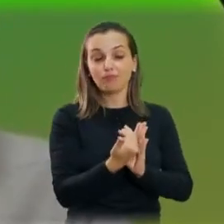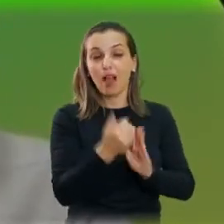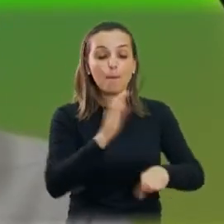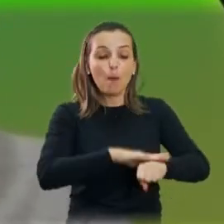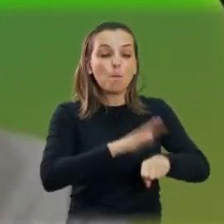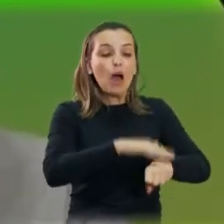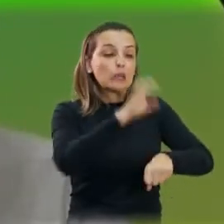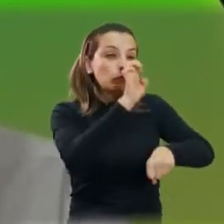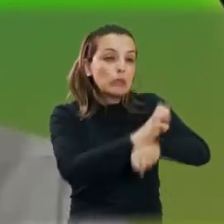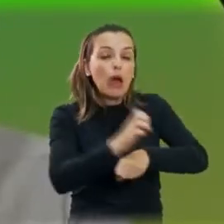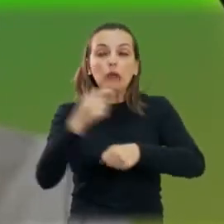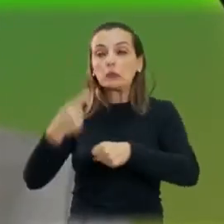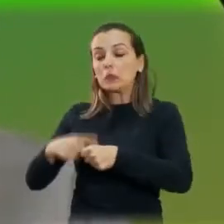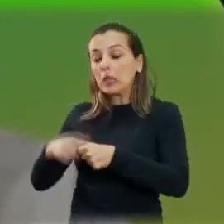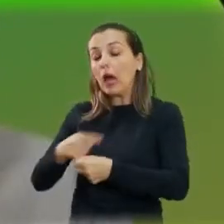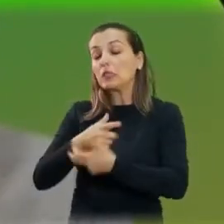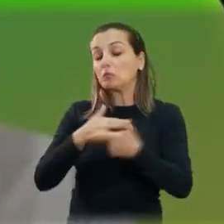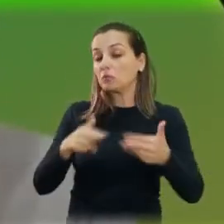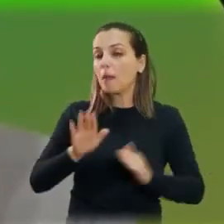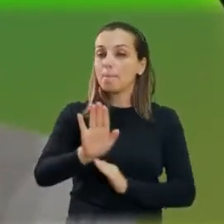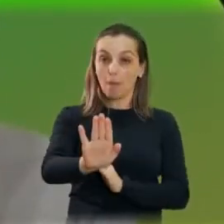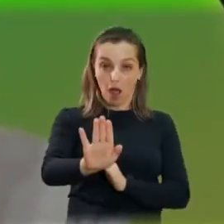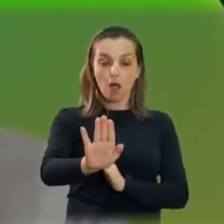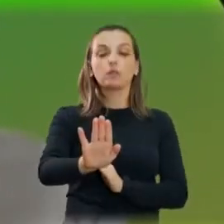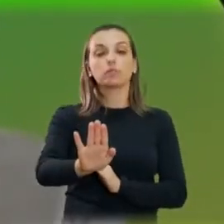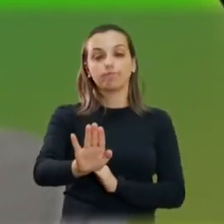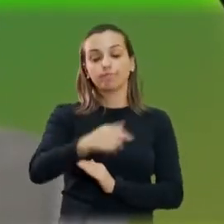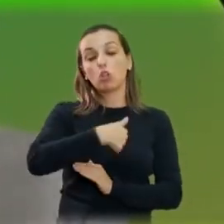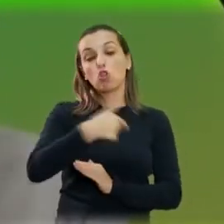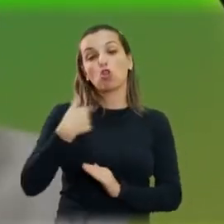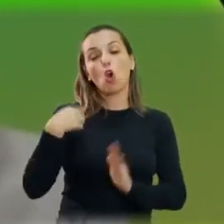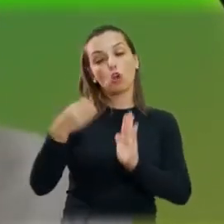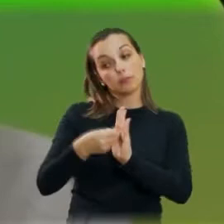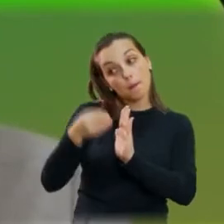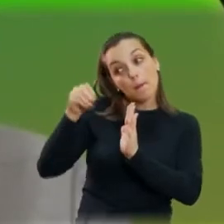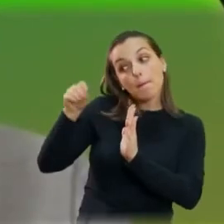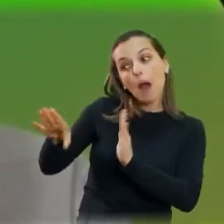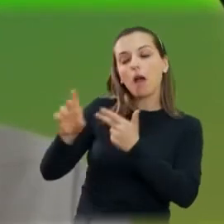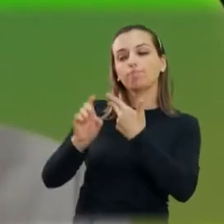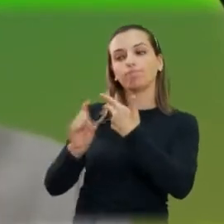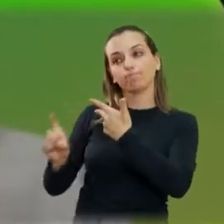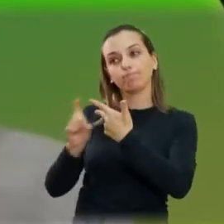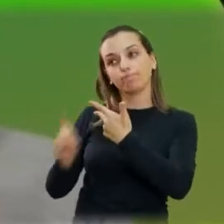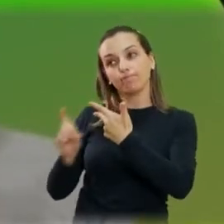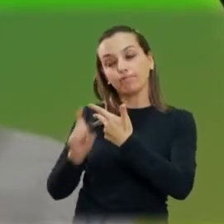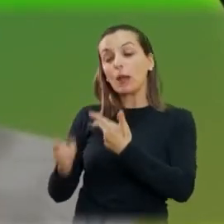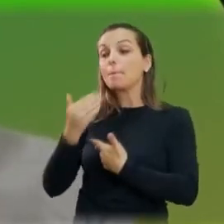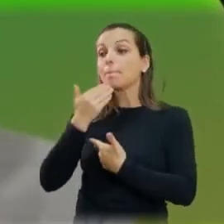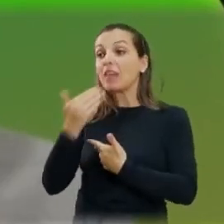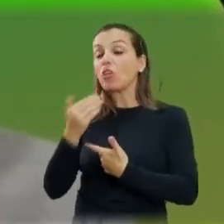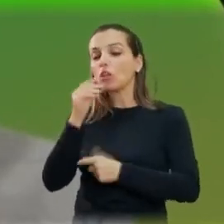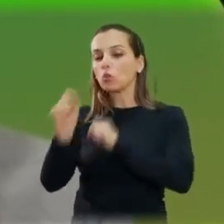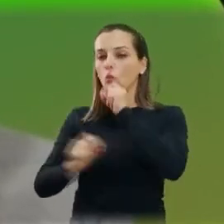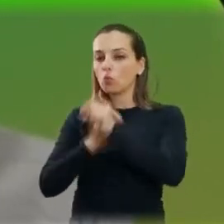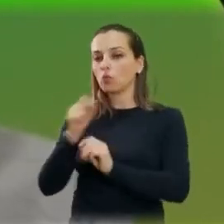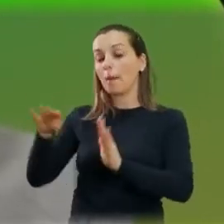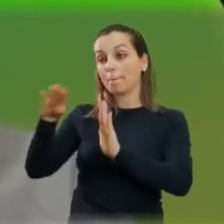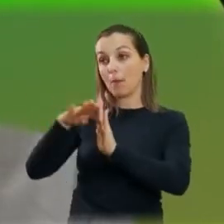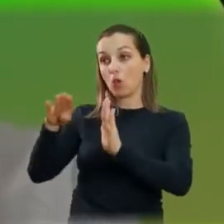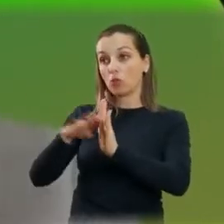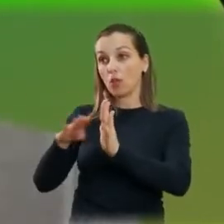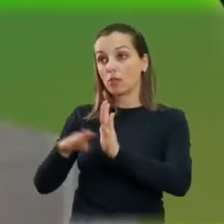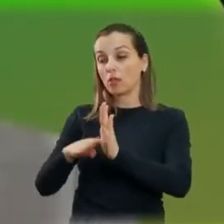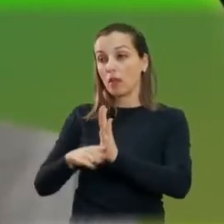estado, a necessidade de cada cidade. Mas, mesmo assim, fizemos uma indicação ao Poder Executivo, de programa de empréstimo